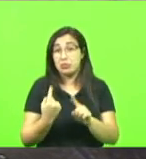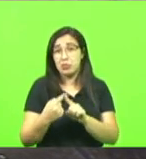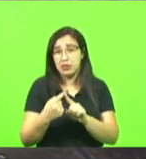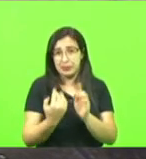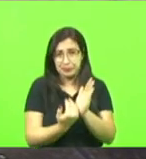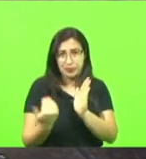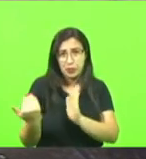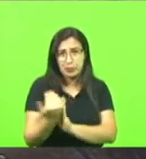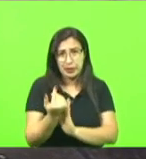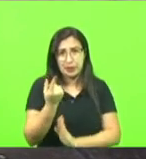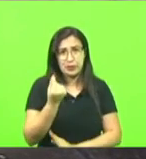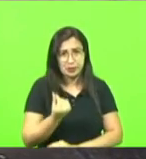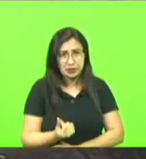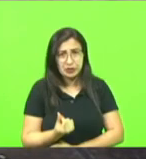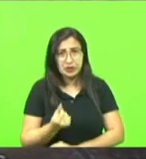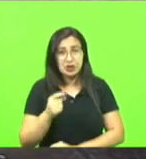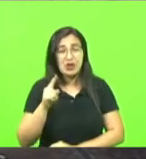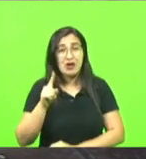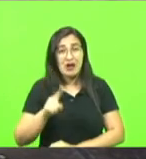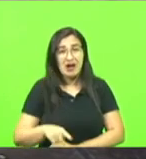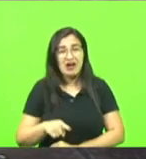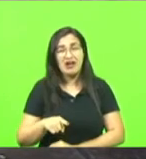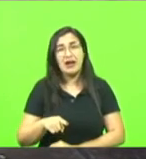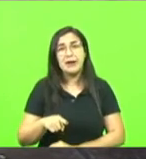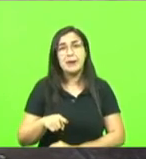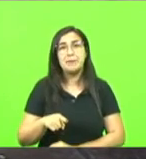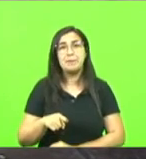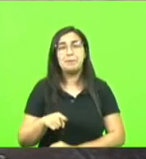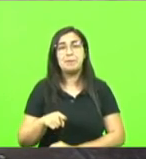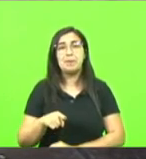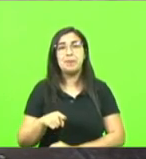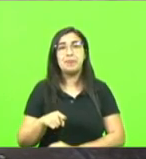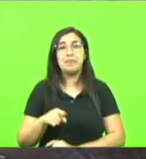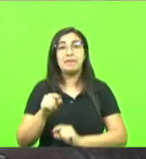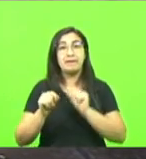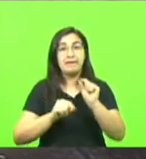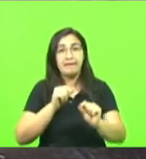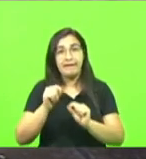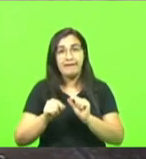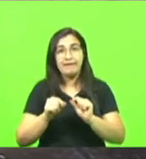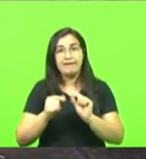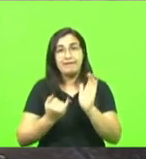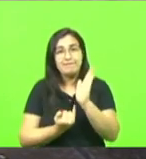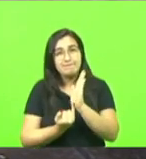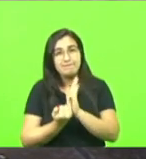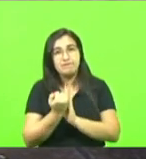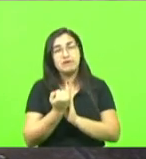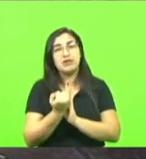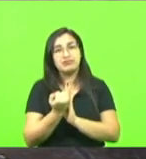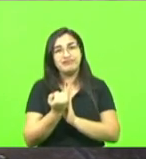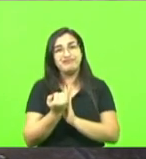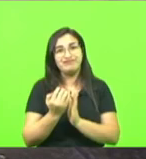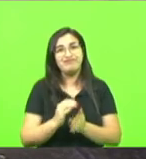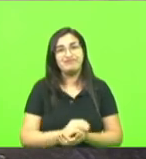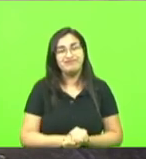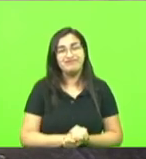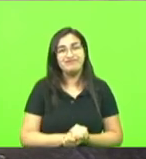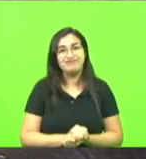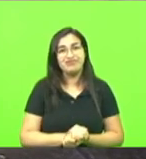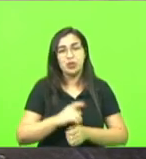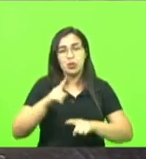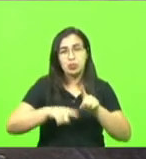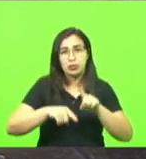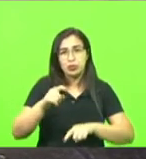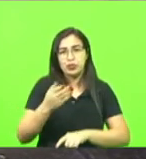arrecadação, ele é majoritariamente proveniente da inflação, ou seja, dos produtos que estão